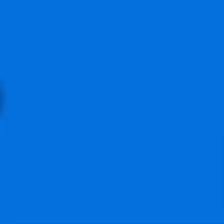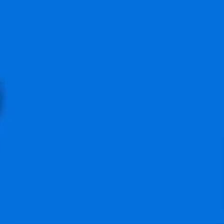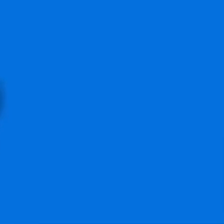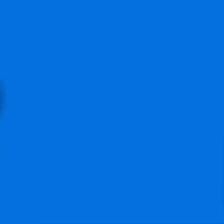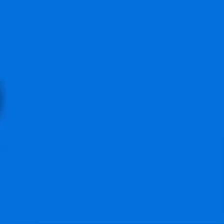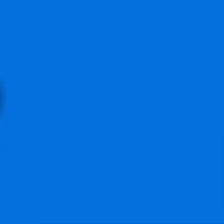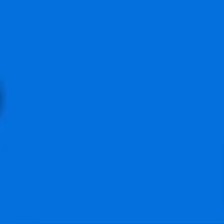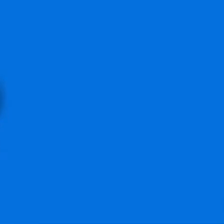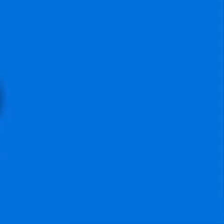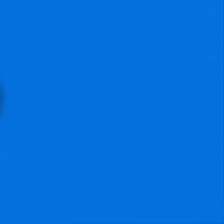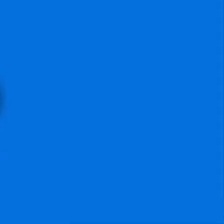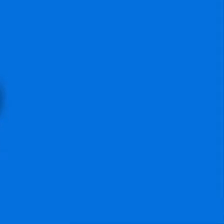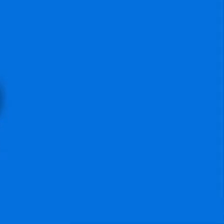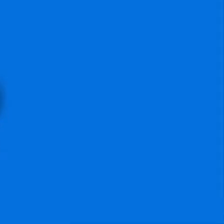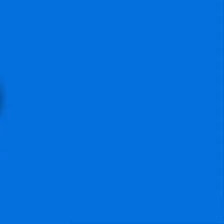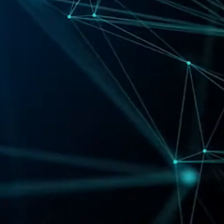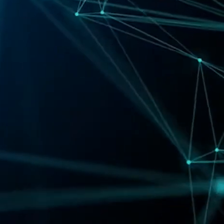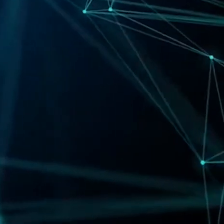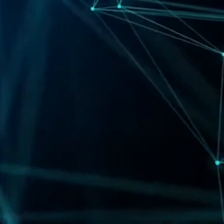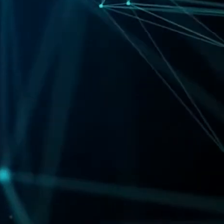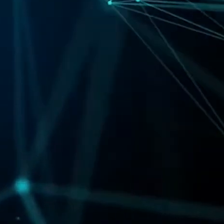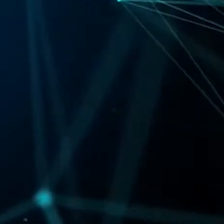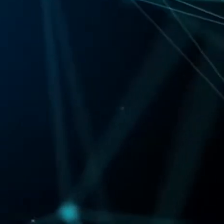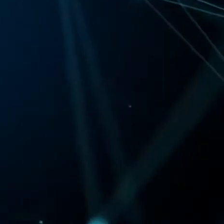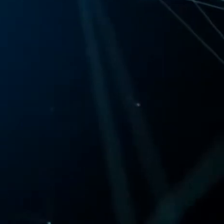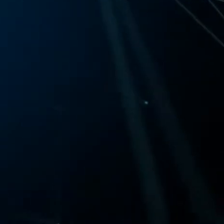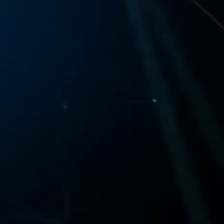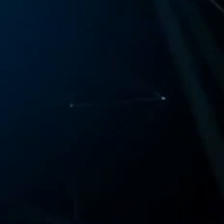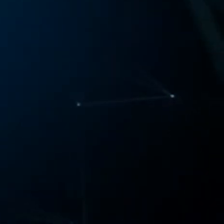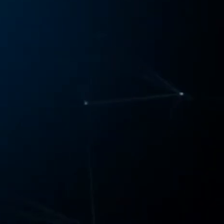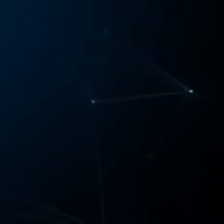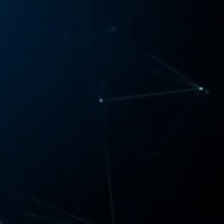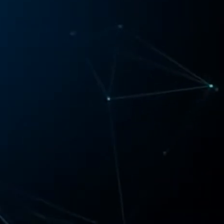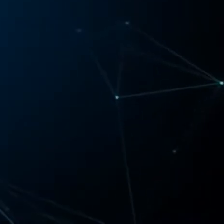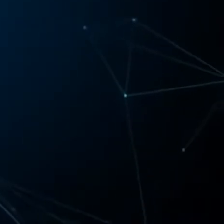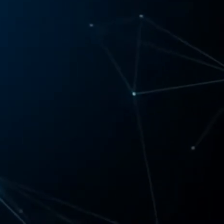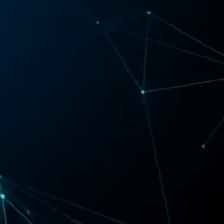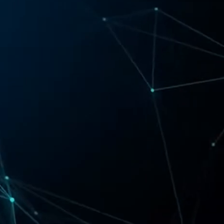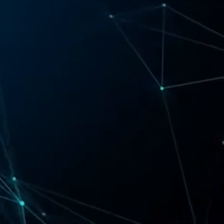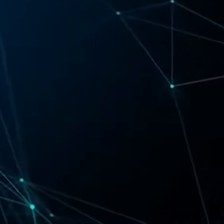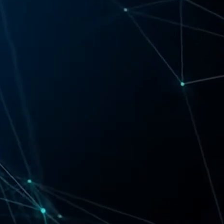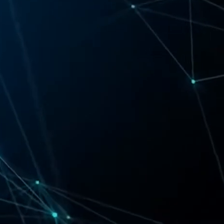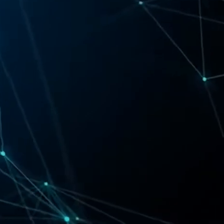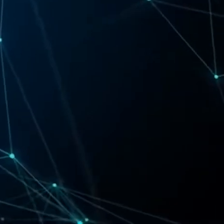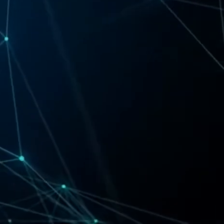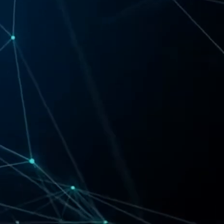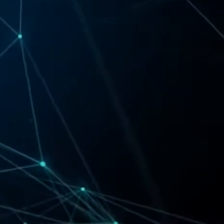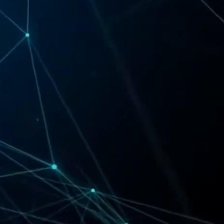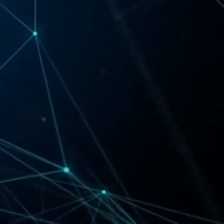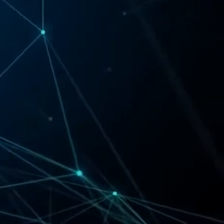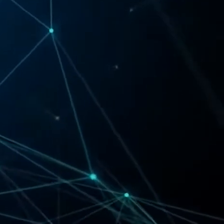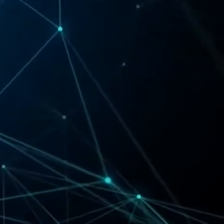o supermercado da cidade. O espetáculo da democracia está no ar.